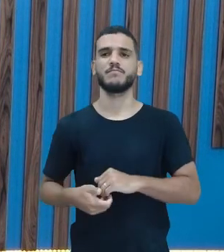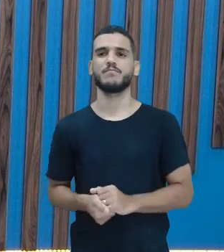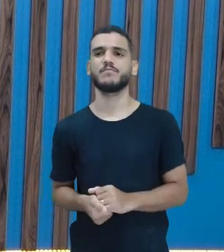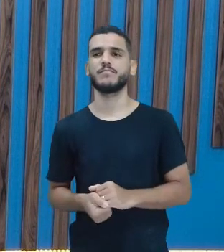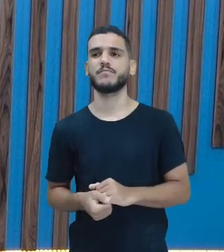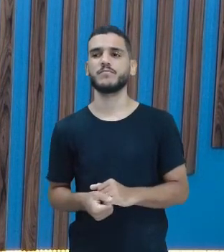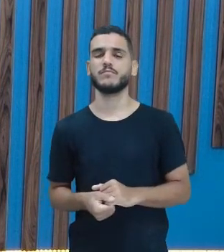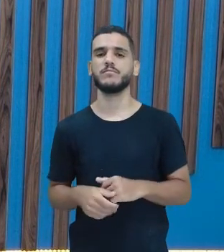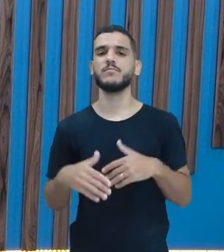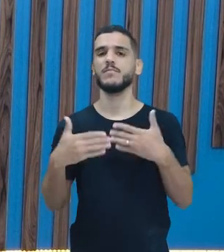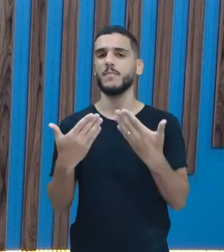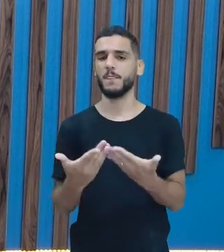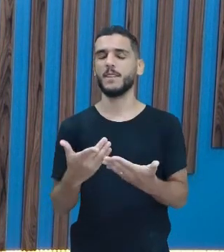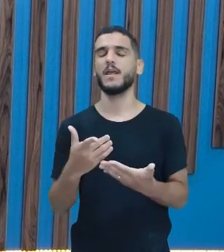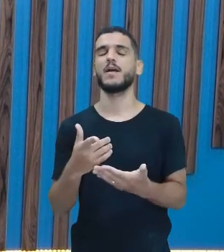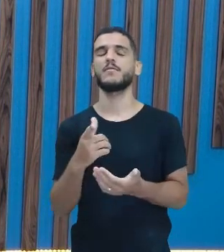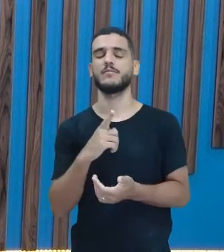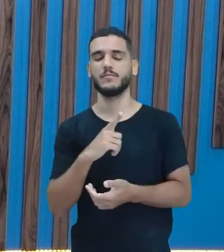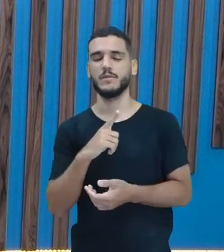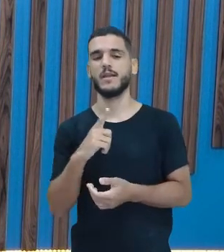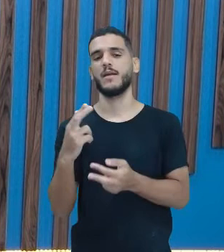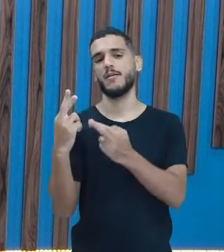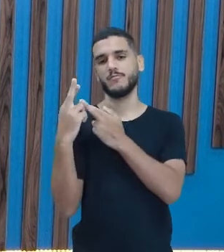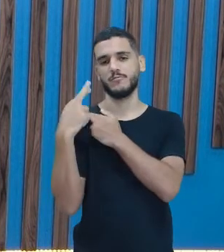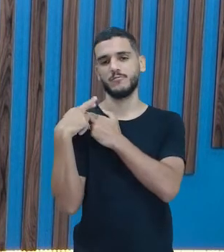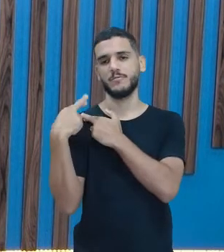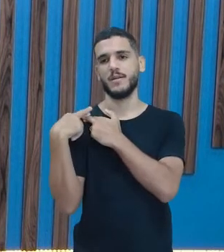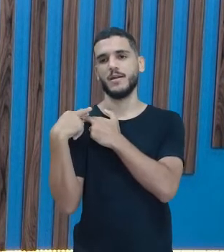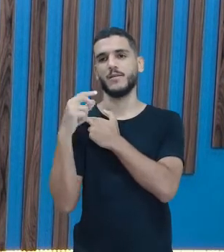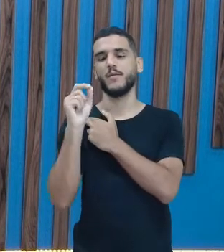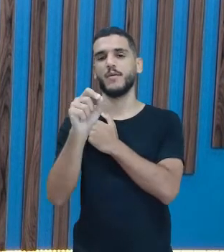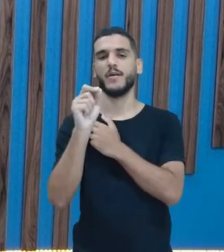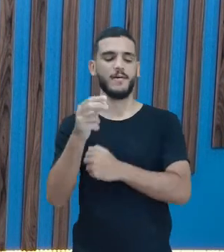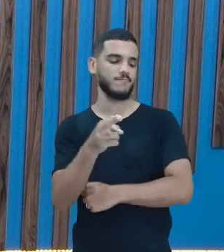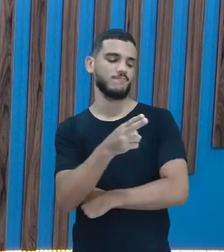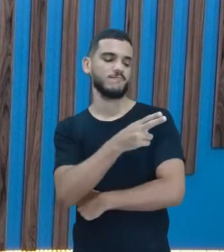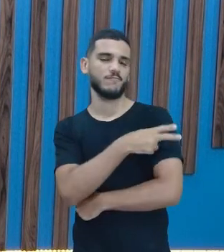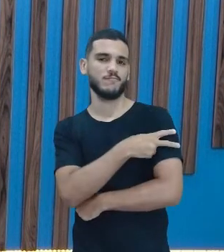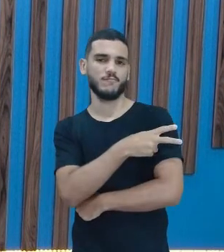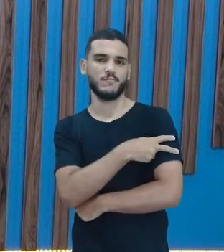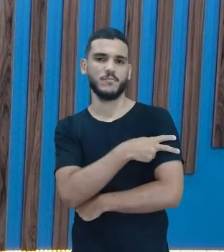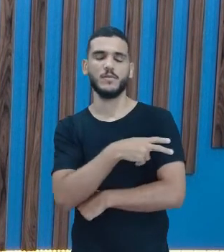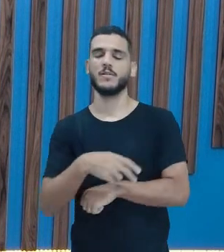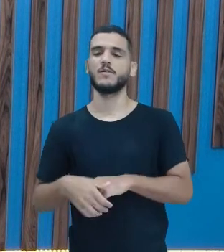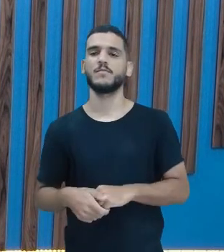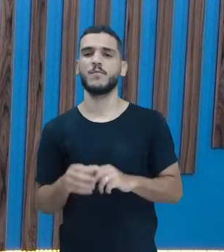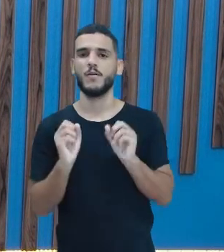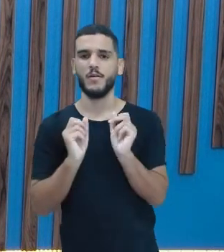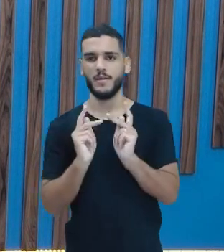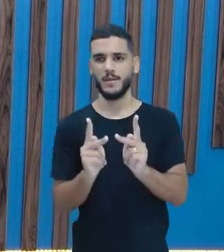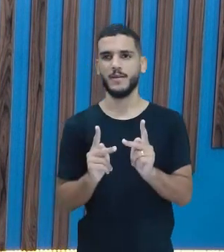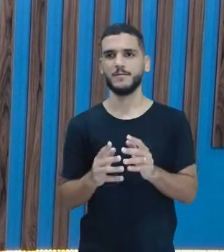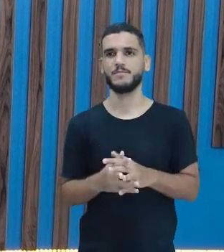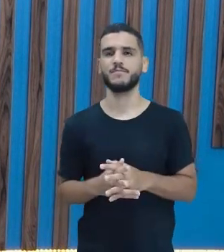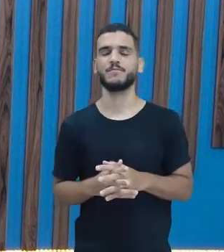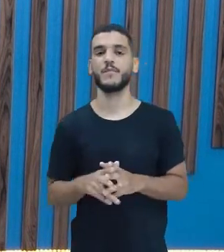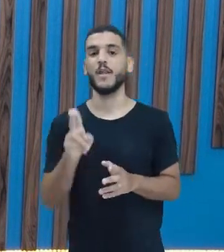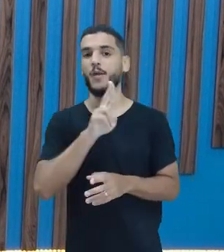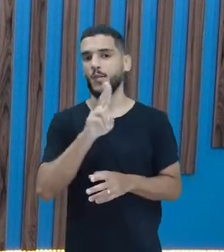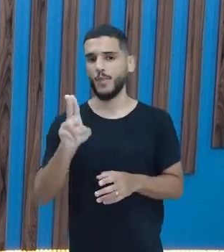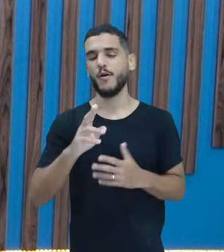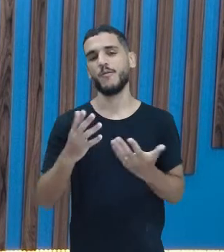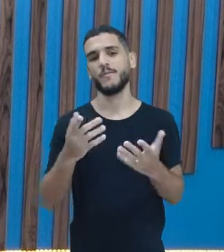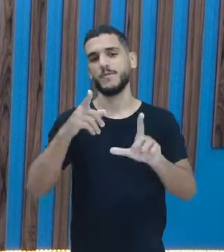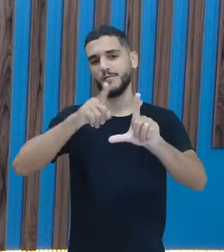ano, então eu coloquei aqui a fonte, é o 2º ano, ok? E o nome